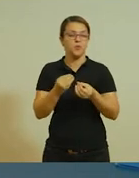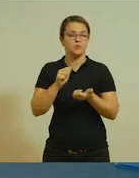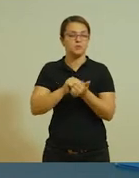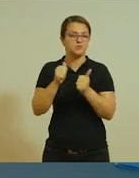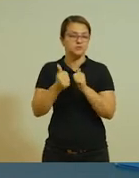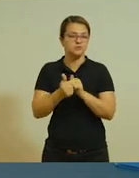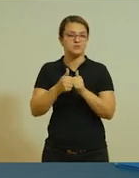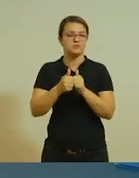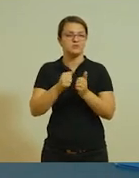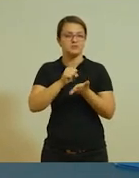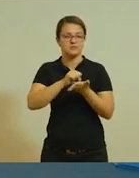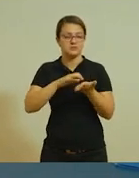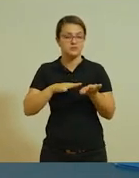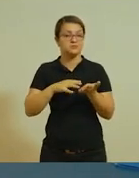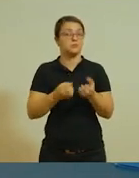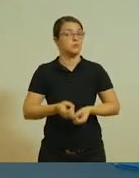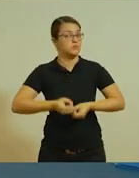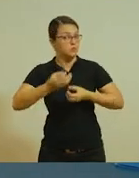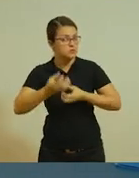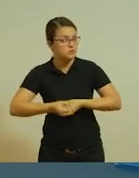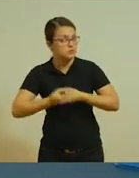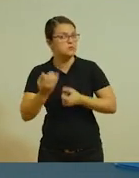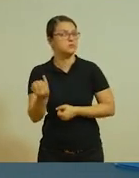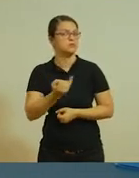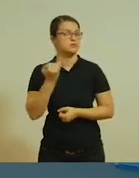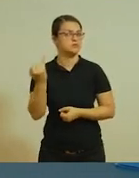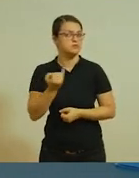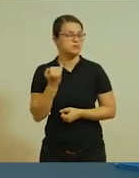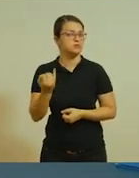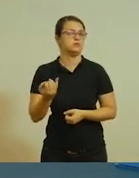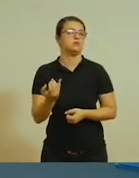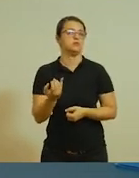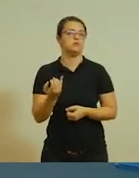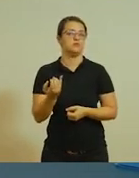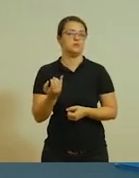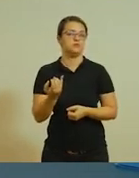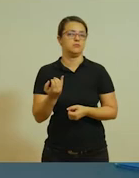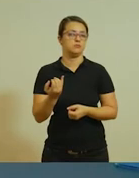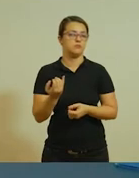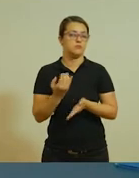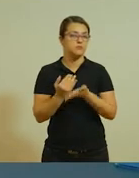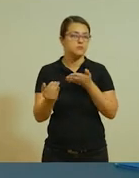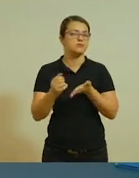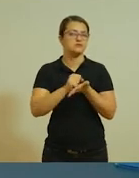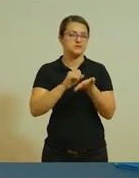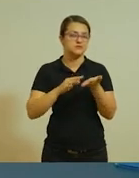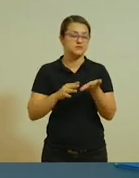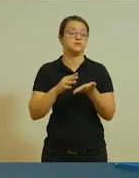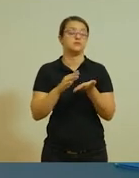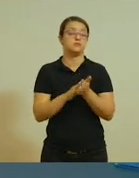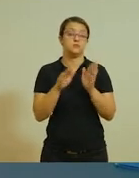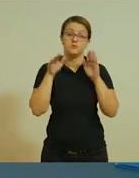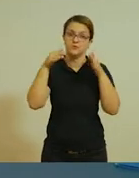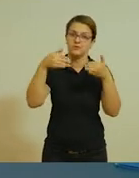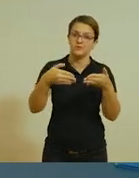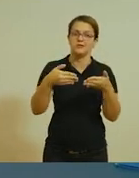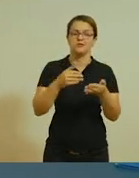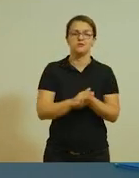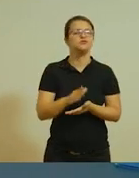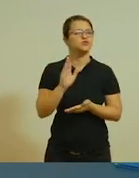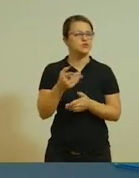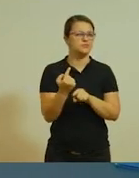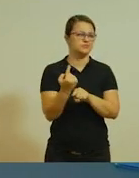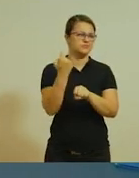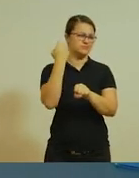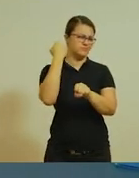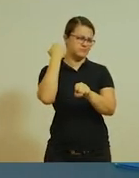tem algumas informações que são muito importantes, algumas observações que valem muito a pena você dar atenção para elas. Eu